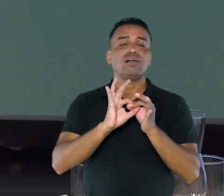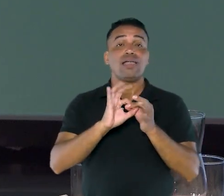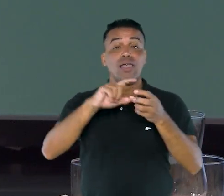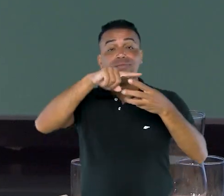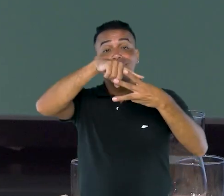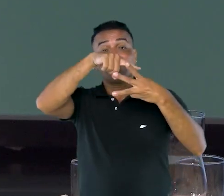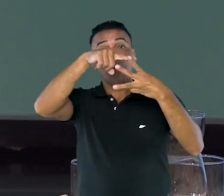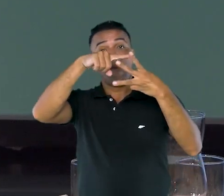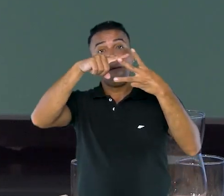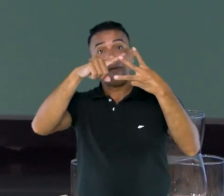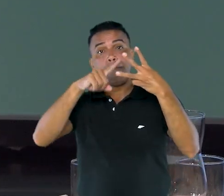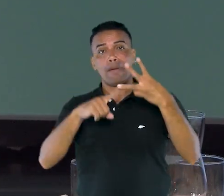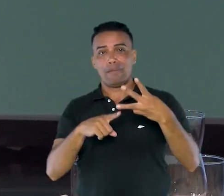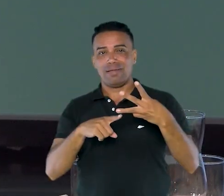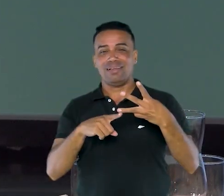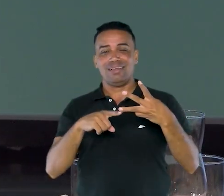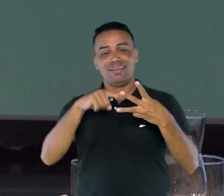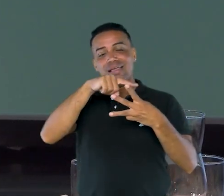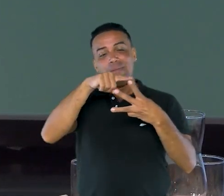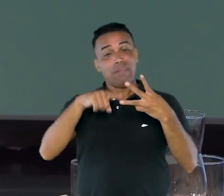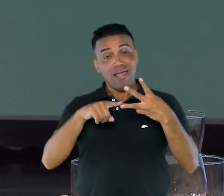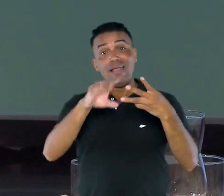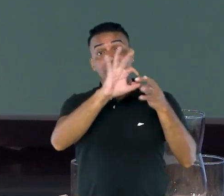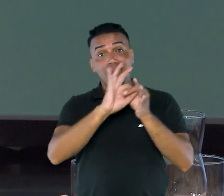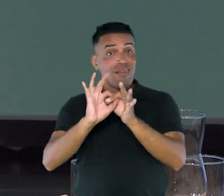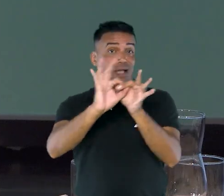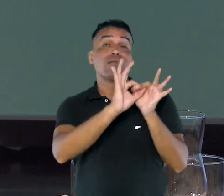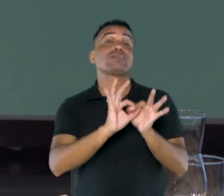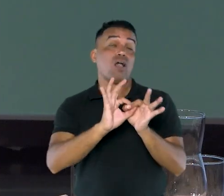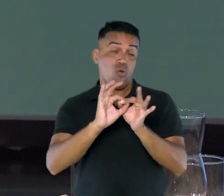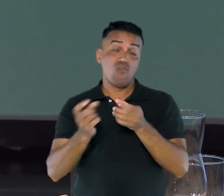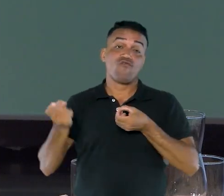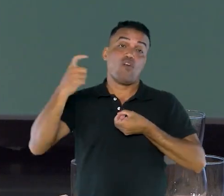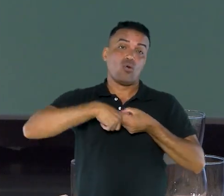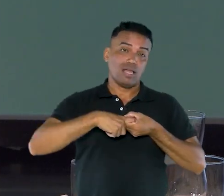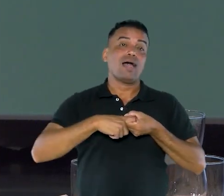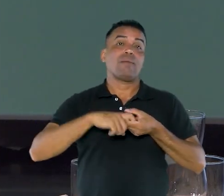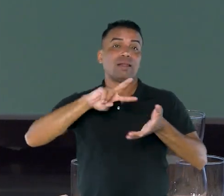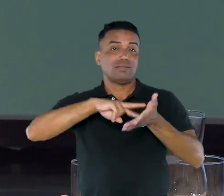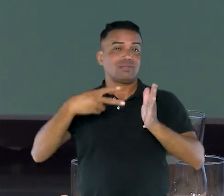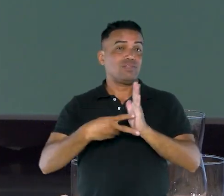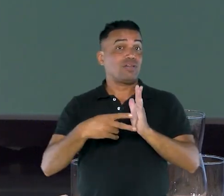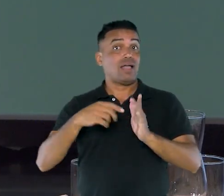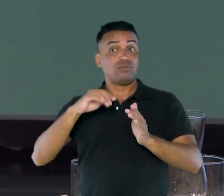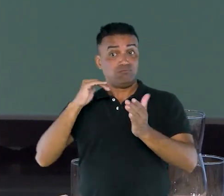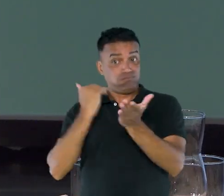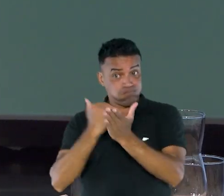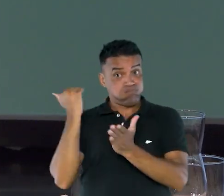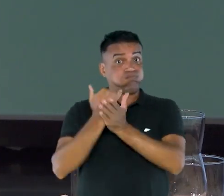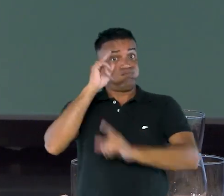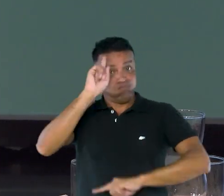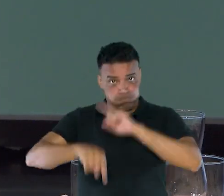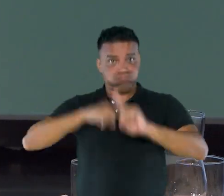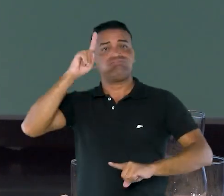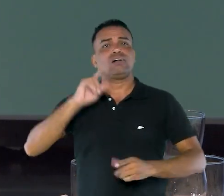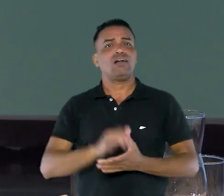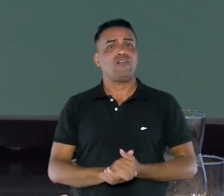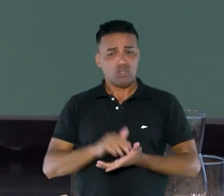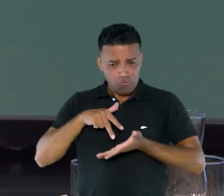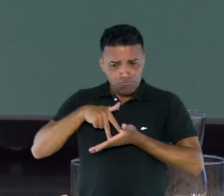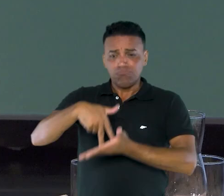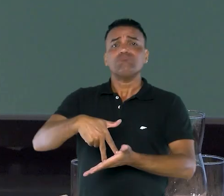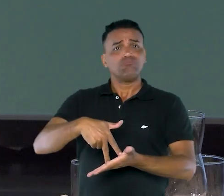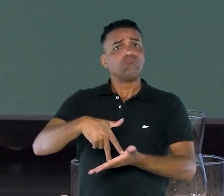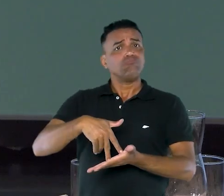uma tríade. É uma tríade que tem que se reconectar para fazer sentido. Né? E você ser inteiro, ser